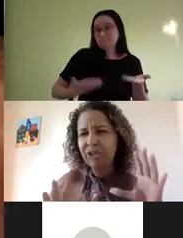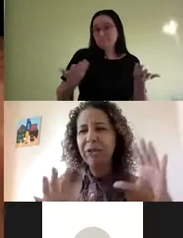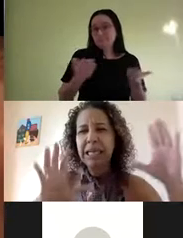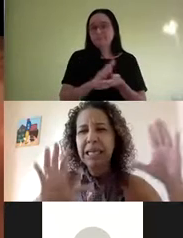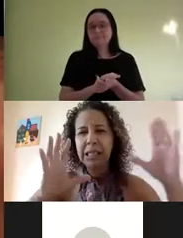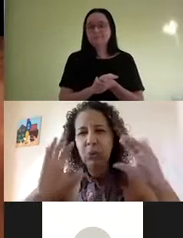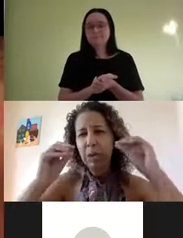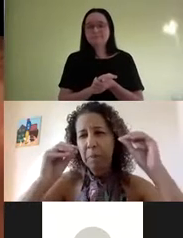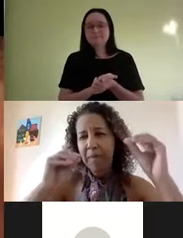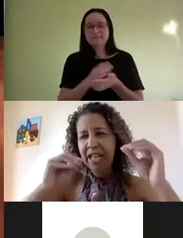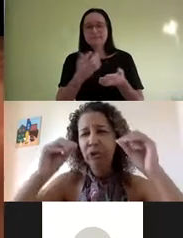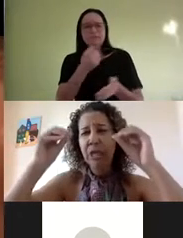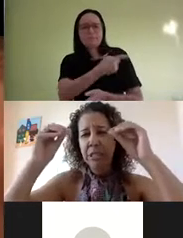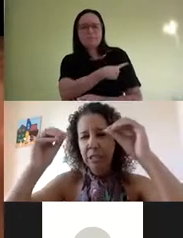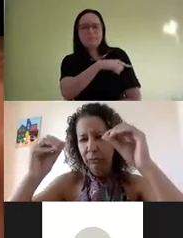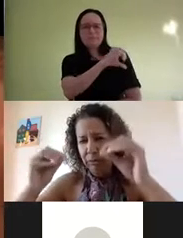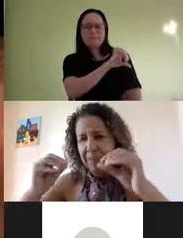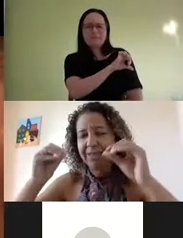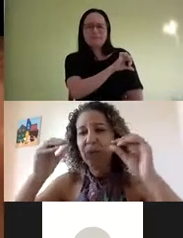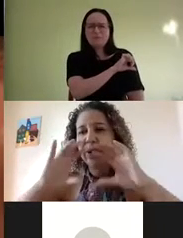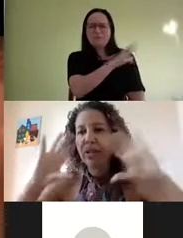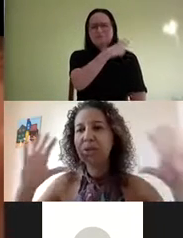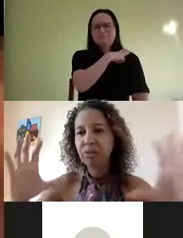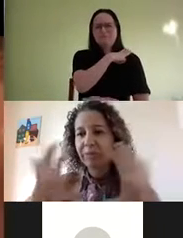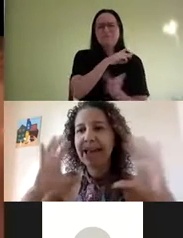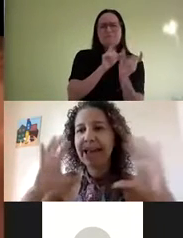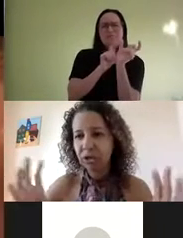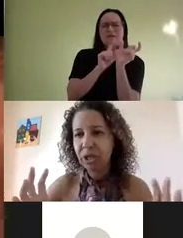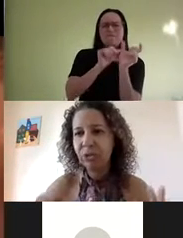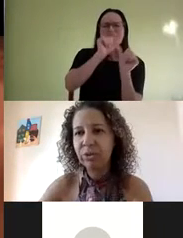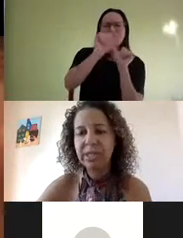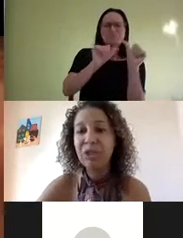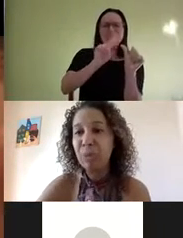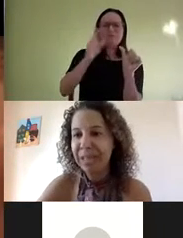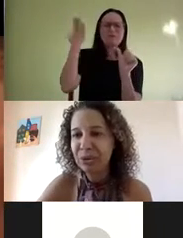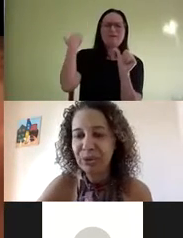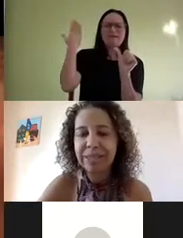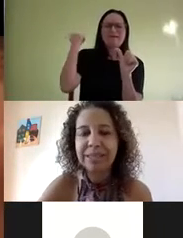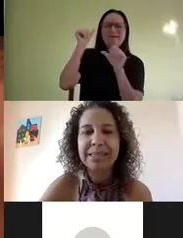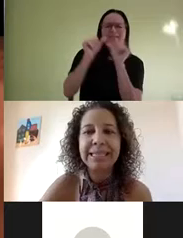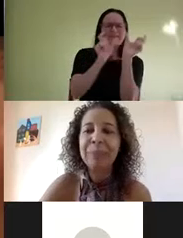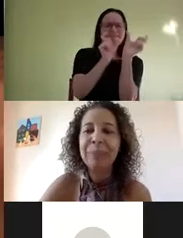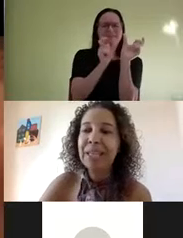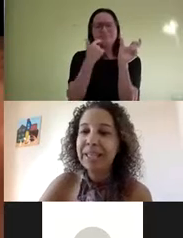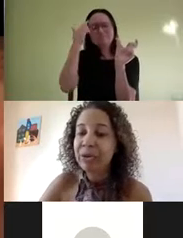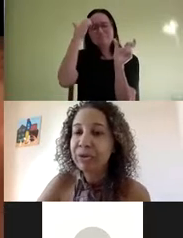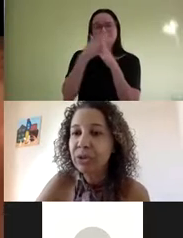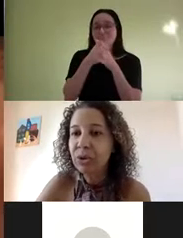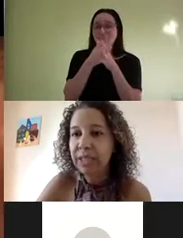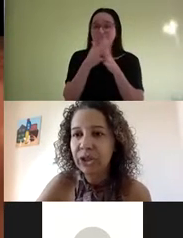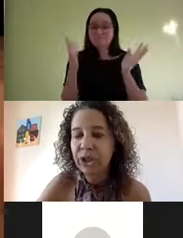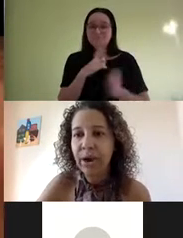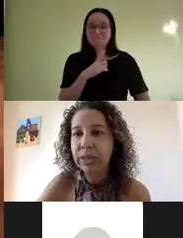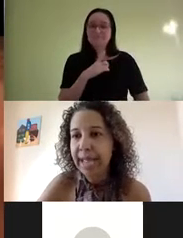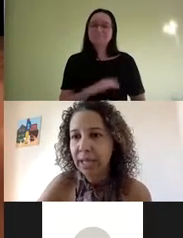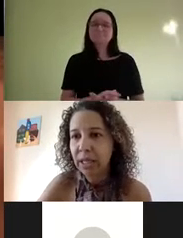dificuldade de falar ensino médio, ensino fundamental, porque isso, na minha época, tinha outras denominações. Então, eu fiz o